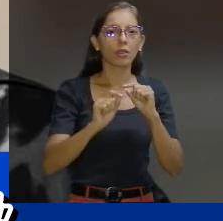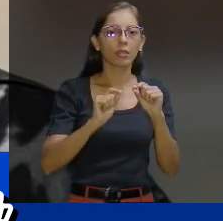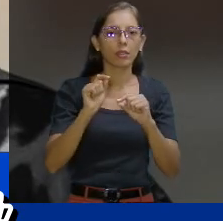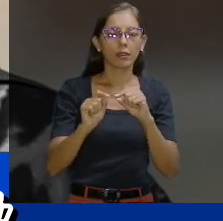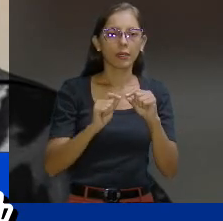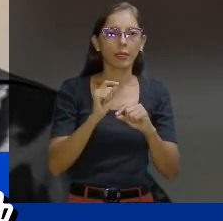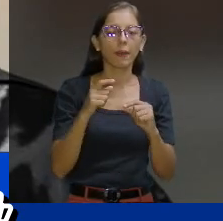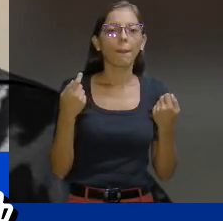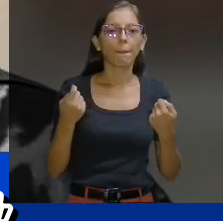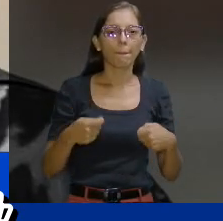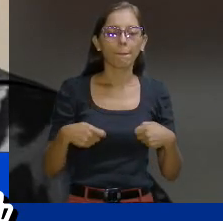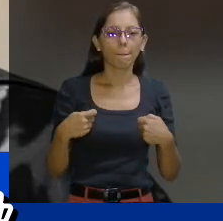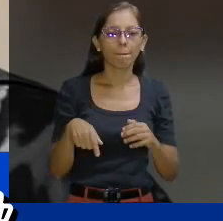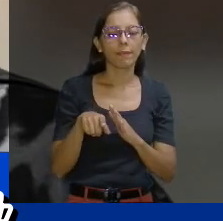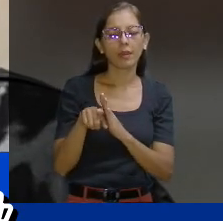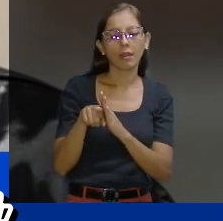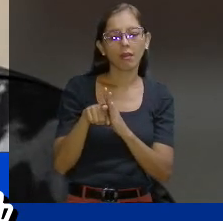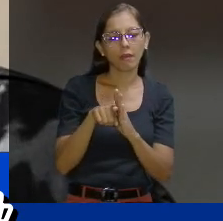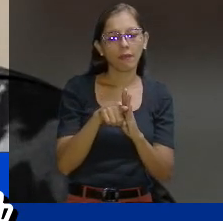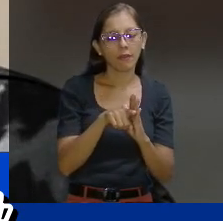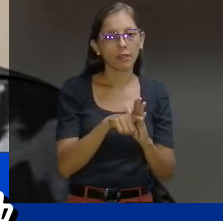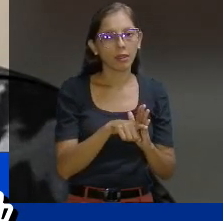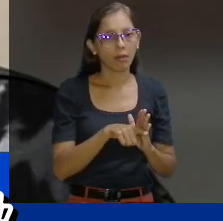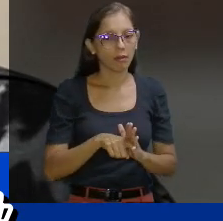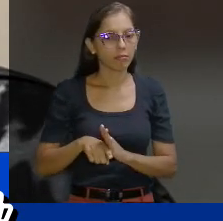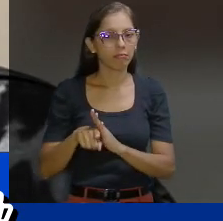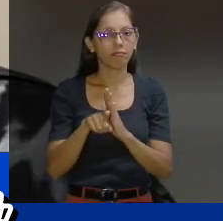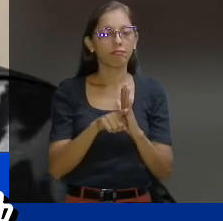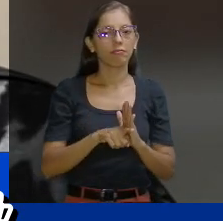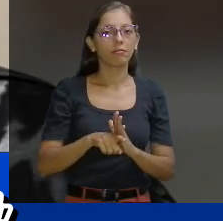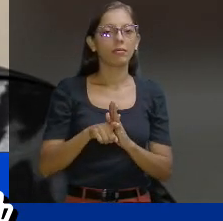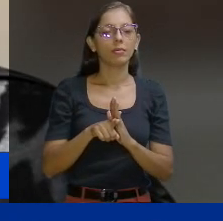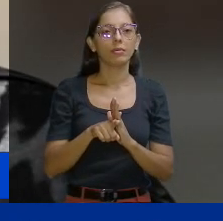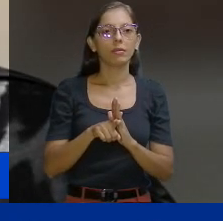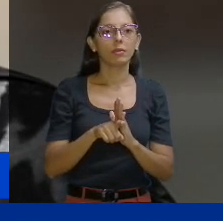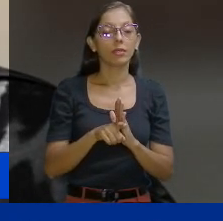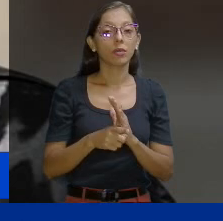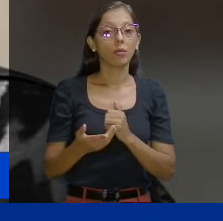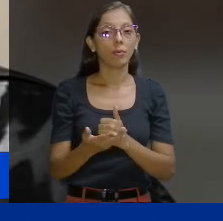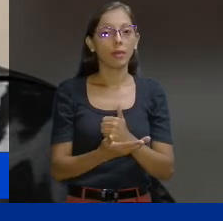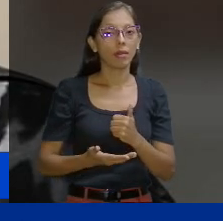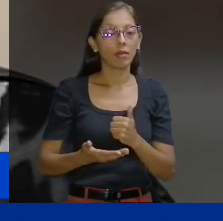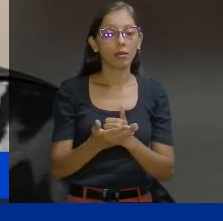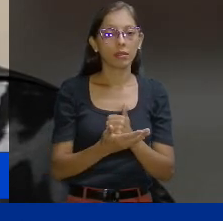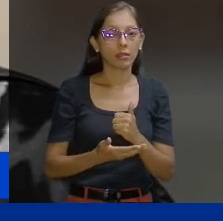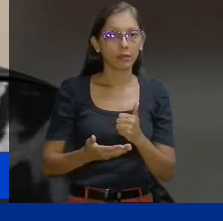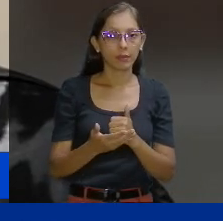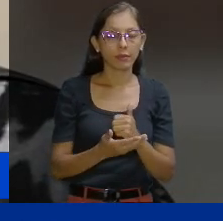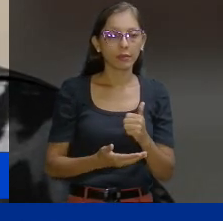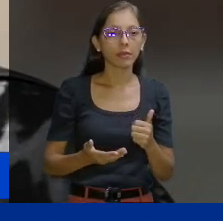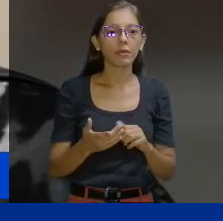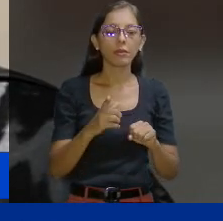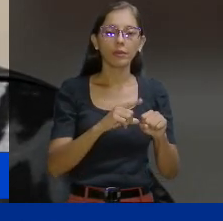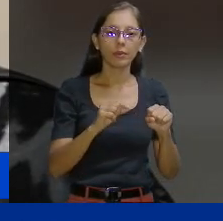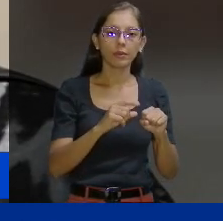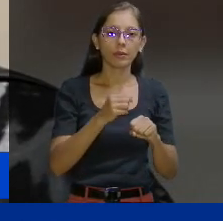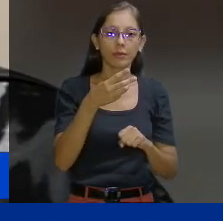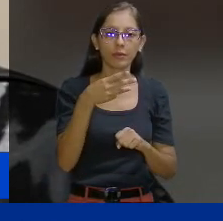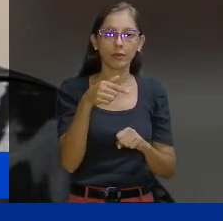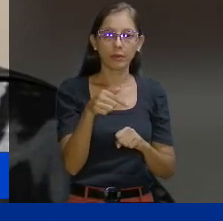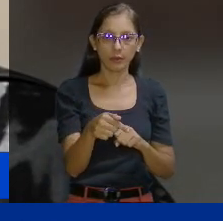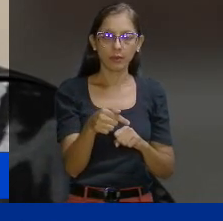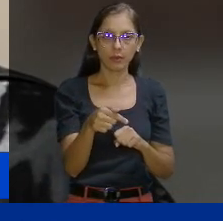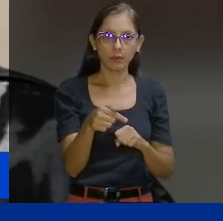que considerem a avaliação com base nos princípios estabelecidos no artigo 37 da